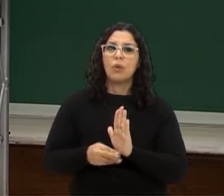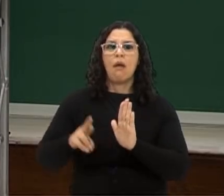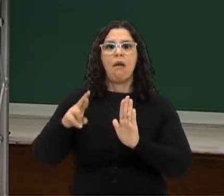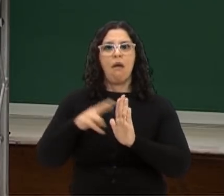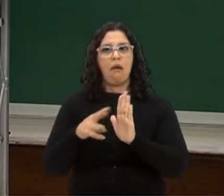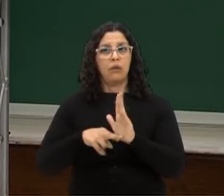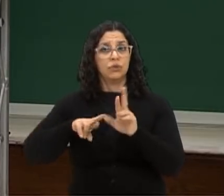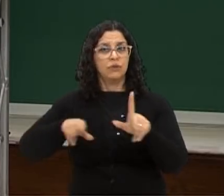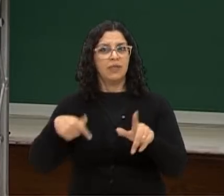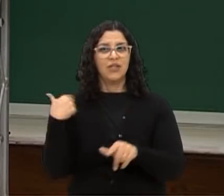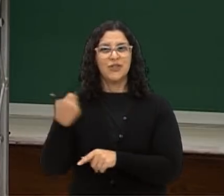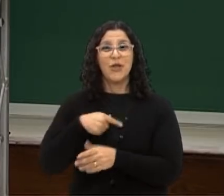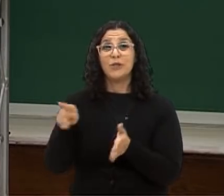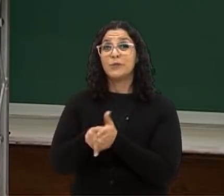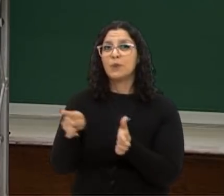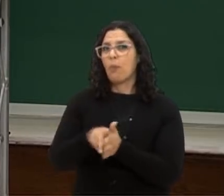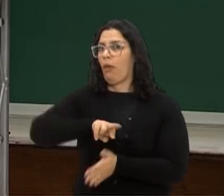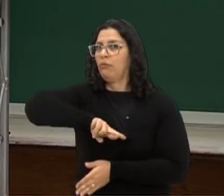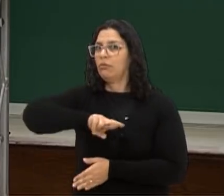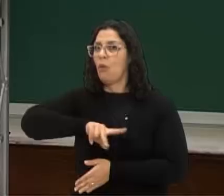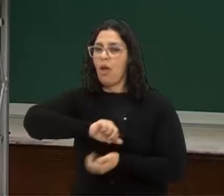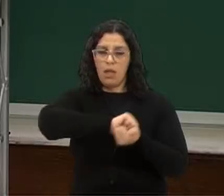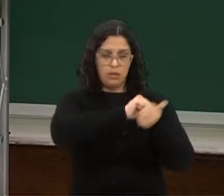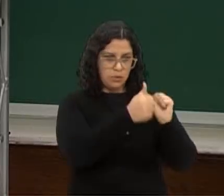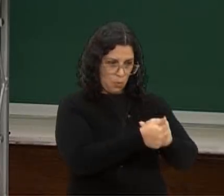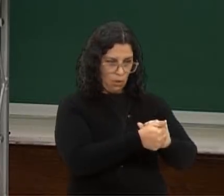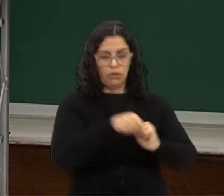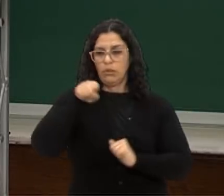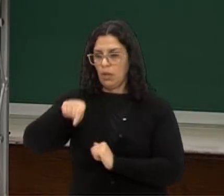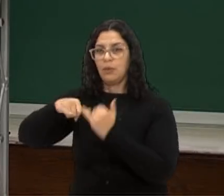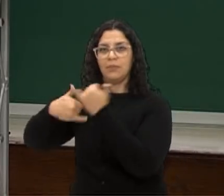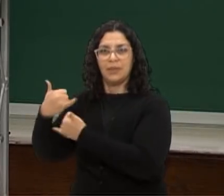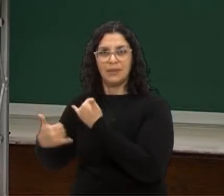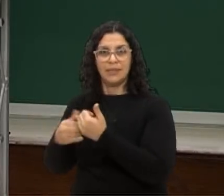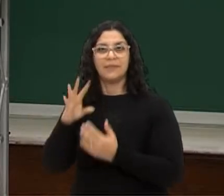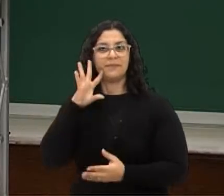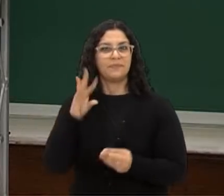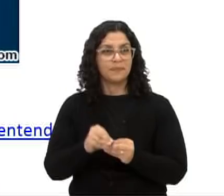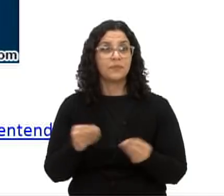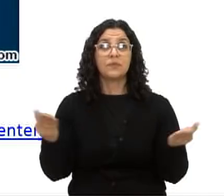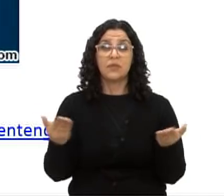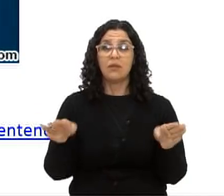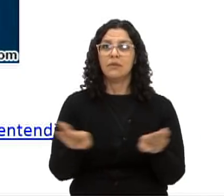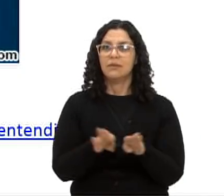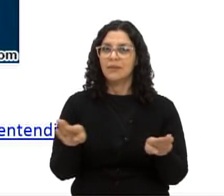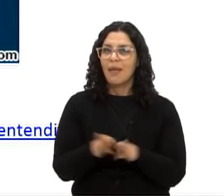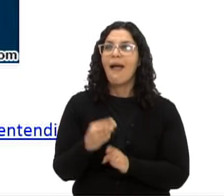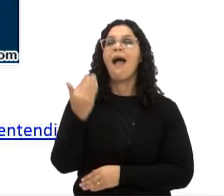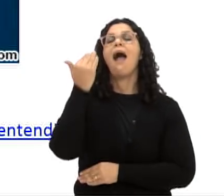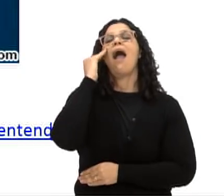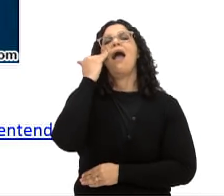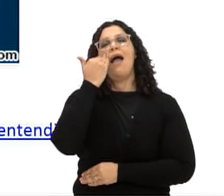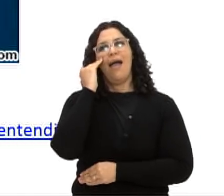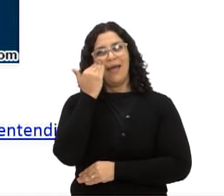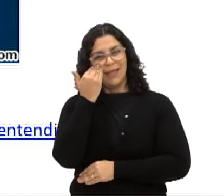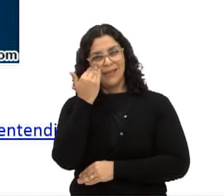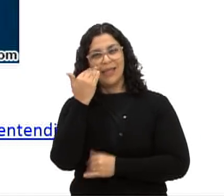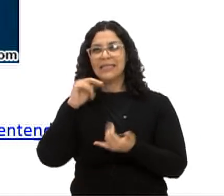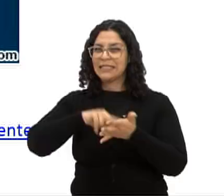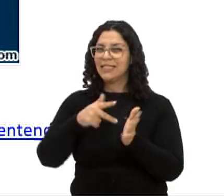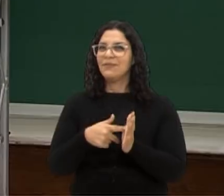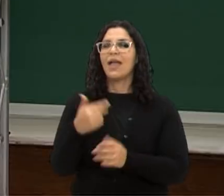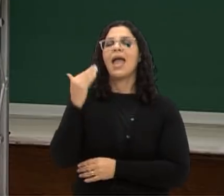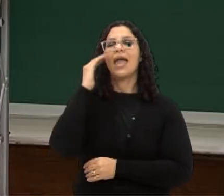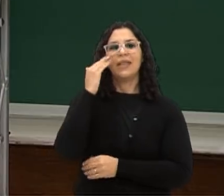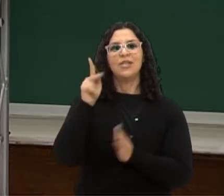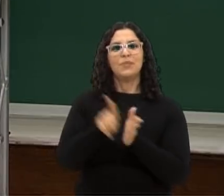diferente, você está tornando o esporte um jogo. Entendeu? Agora, né, tudo começa a fazer sentido nos